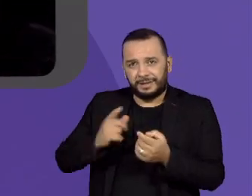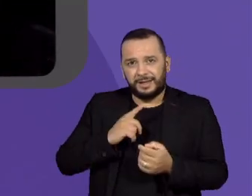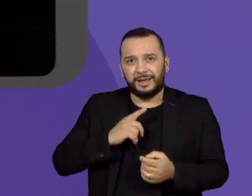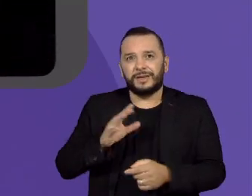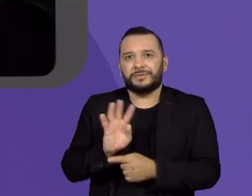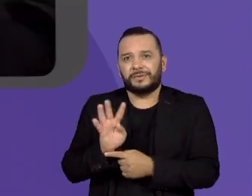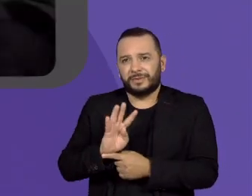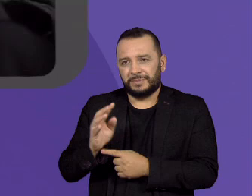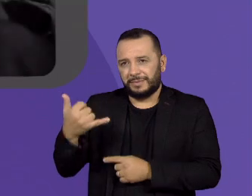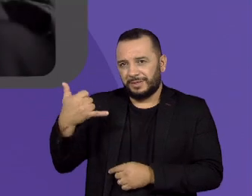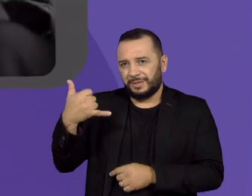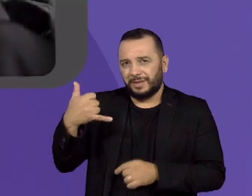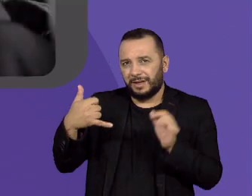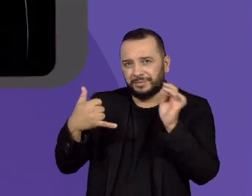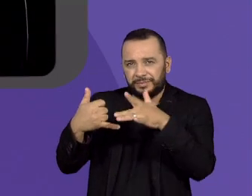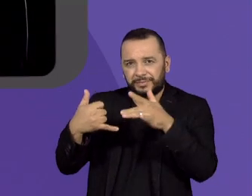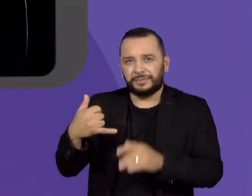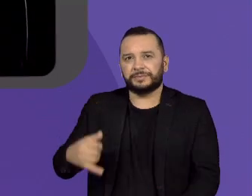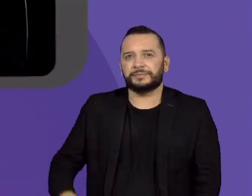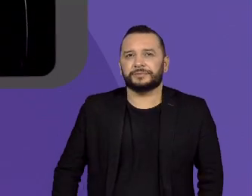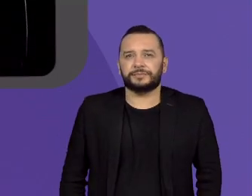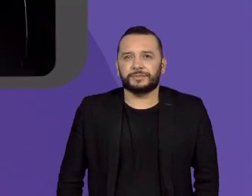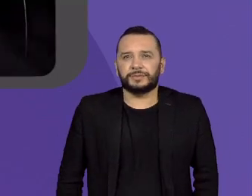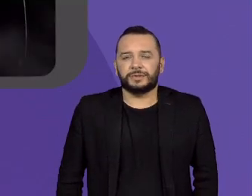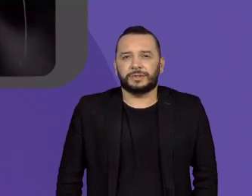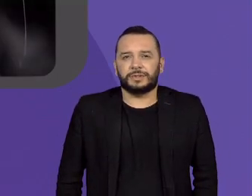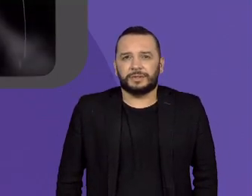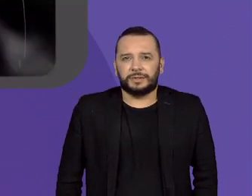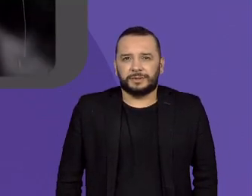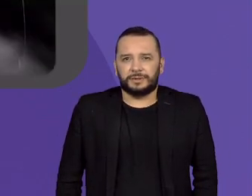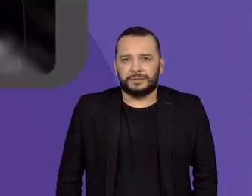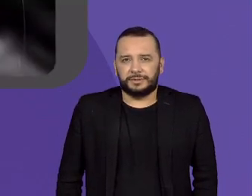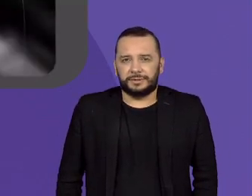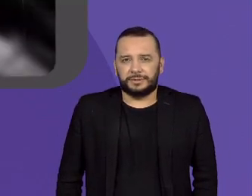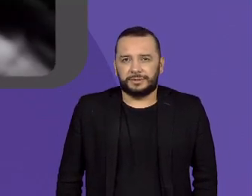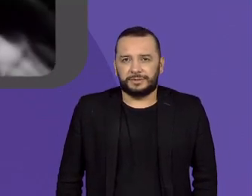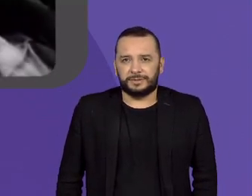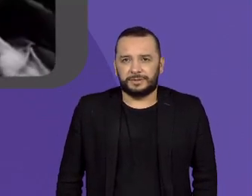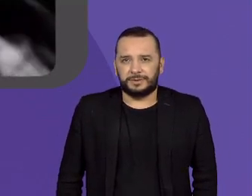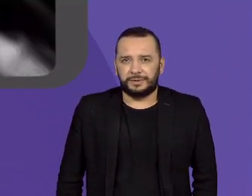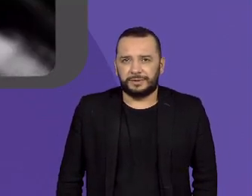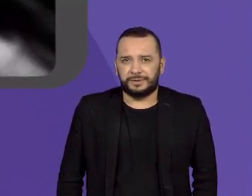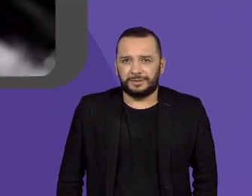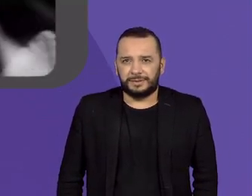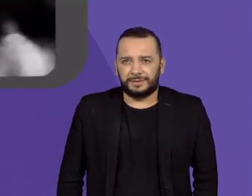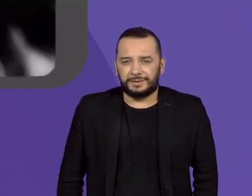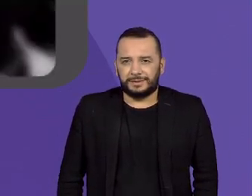Whoever saves one life, saves the world entire.